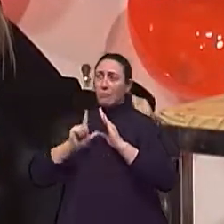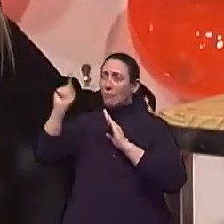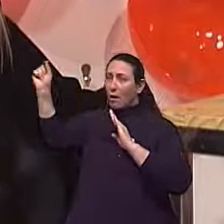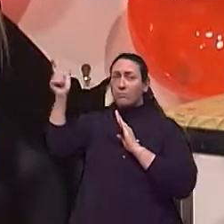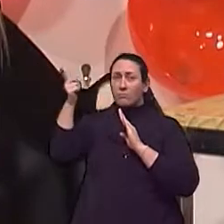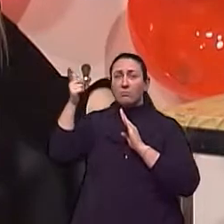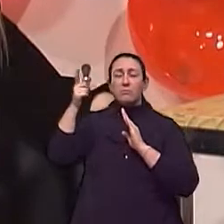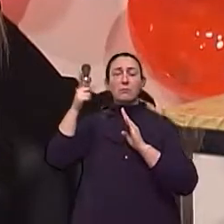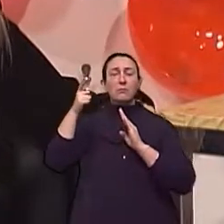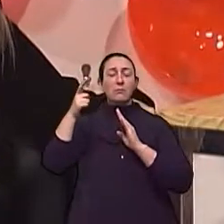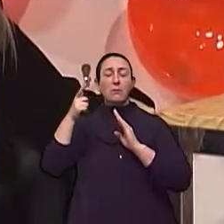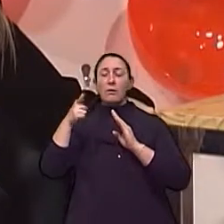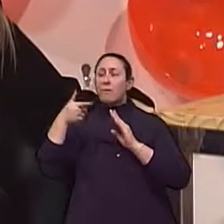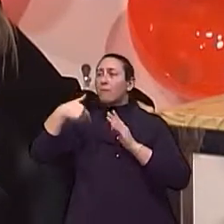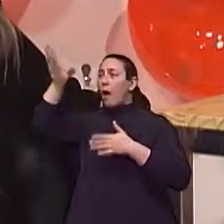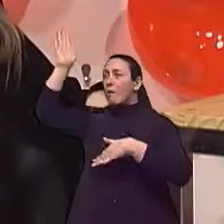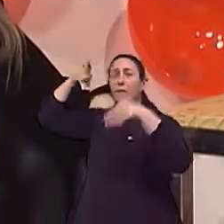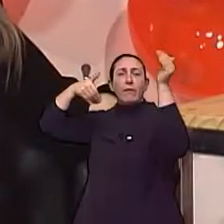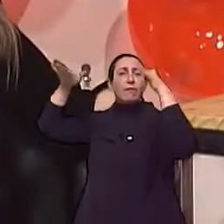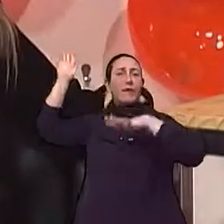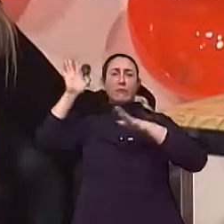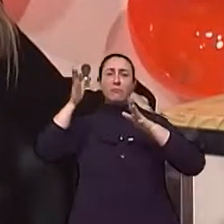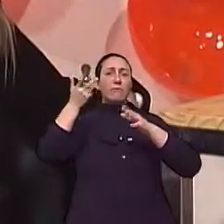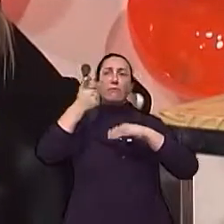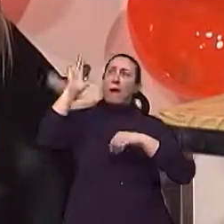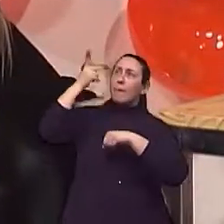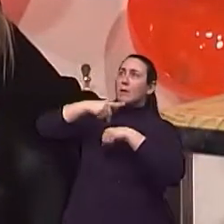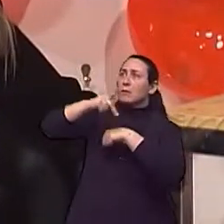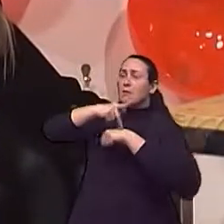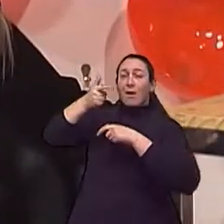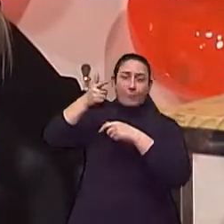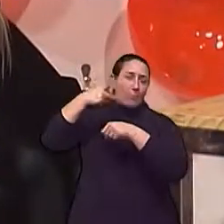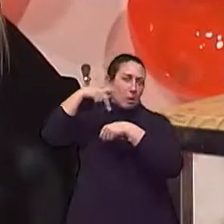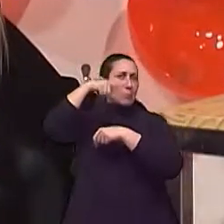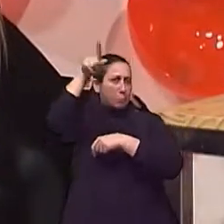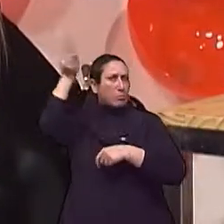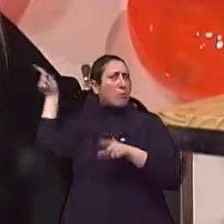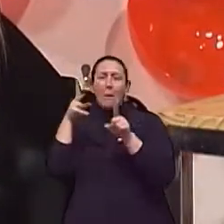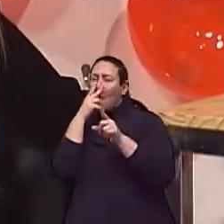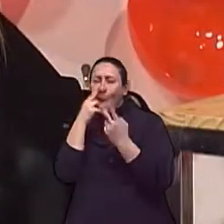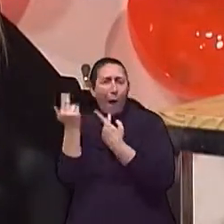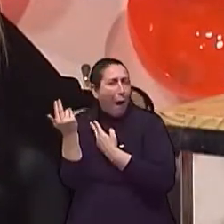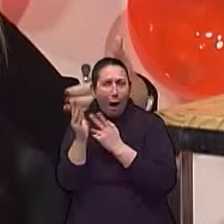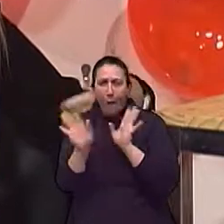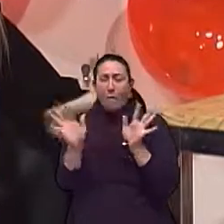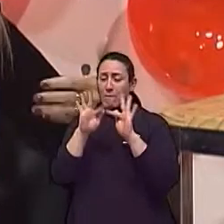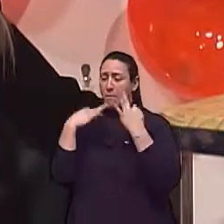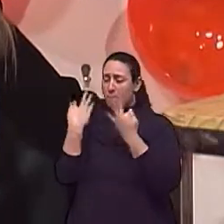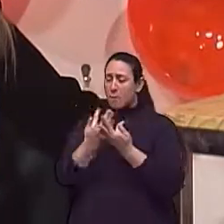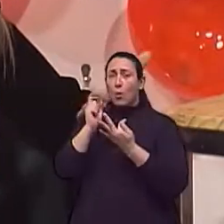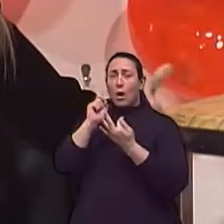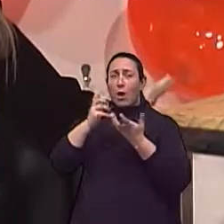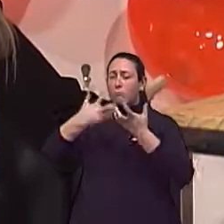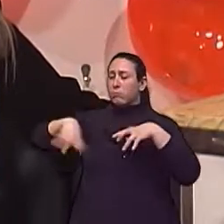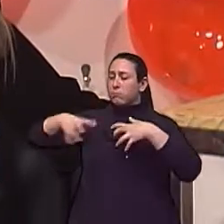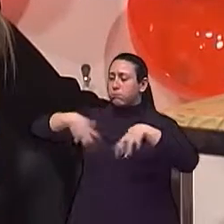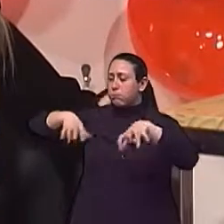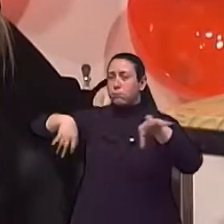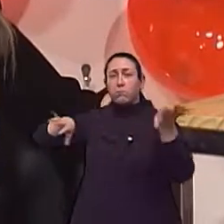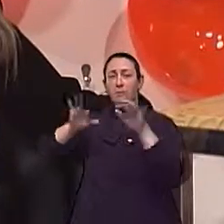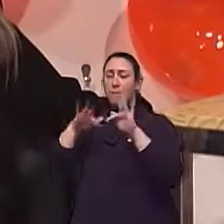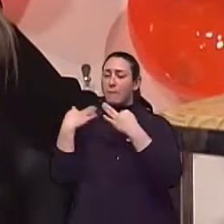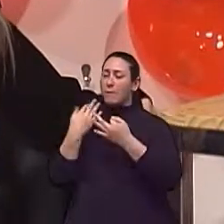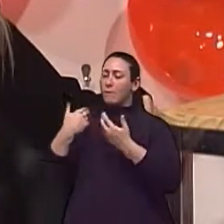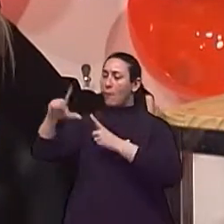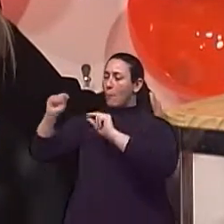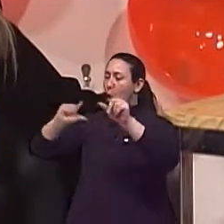as pessoas migram como nos outros países aqui no Brasil também então esta ideia de poder se comunicar com familiares à distância